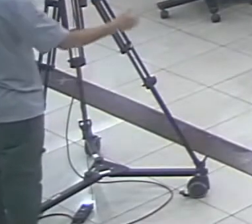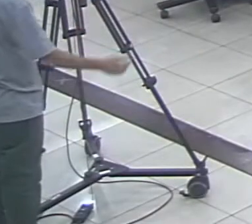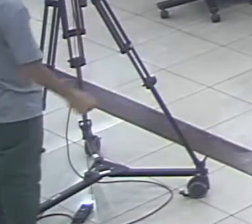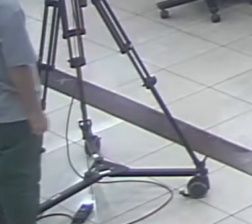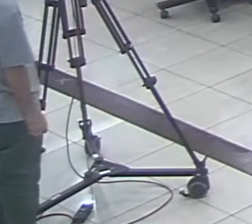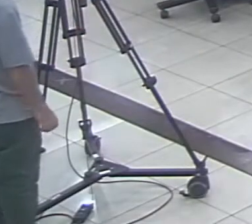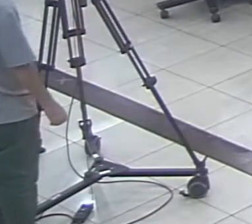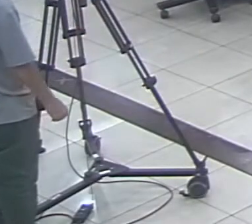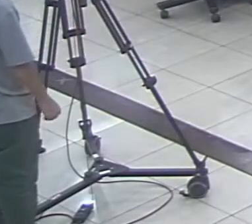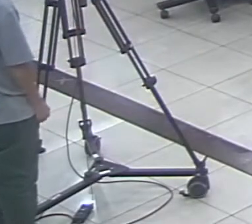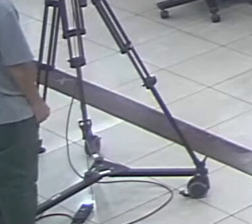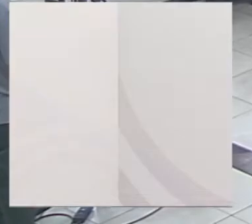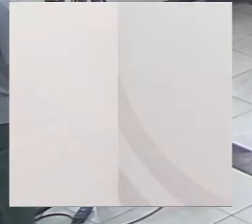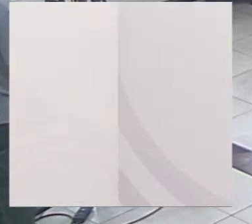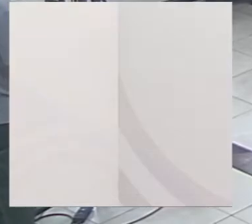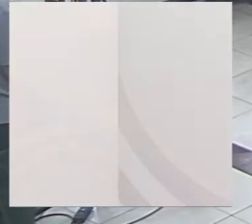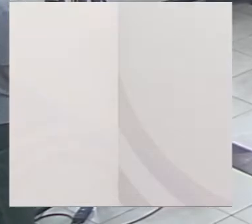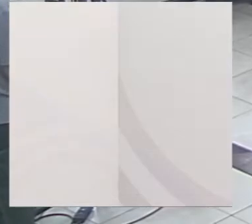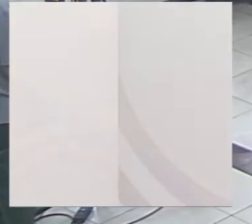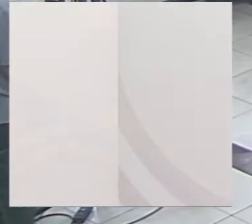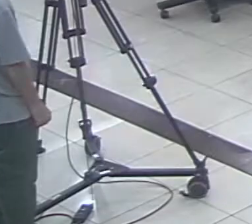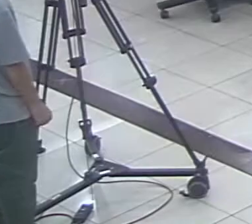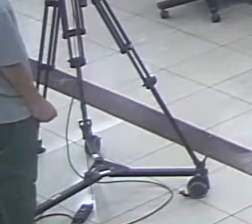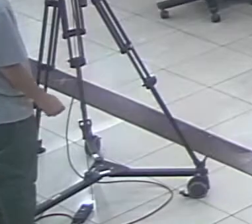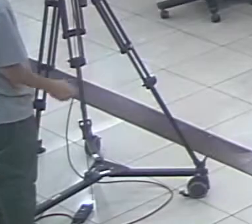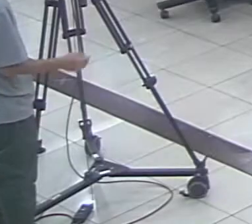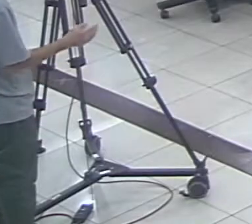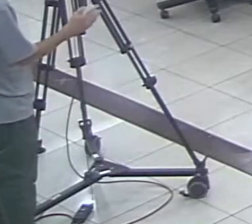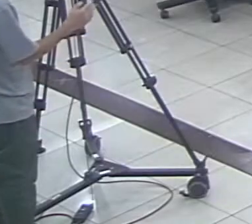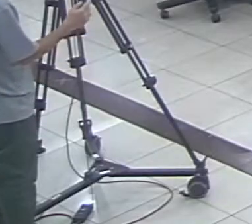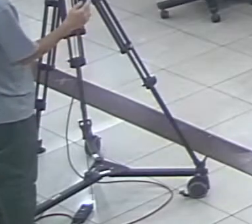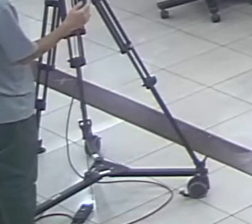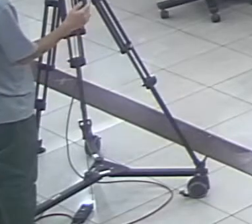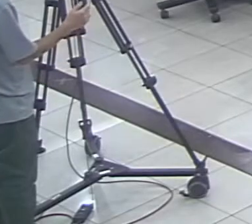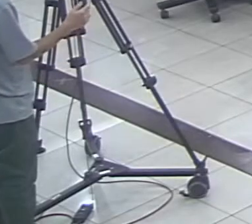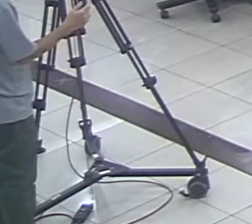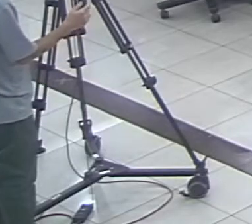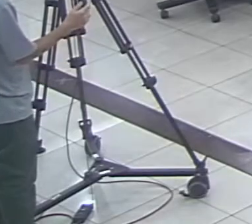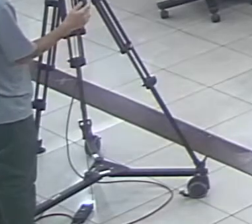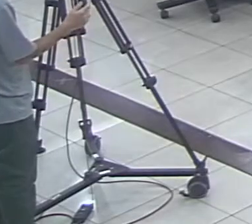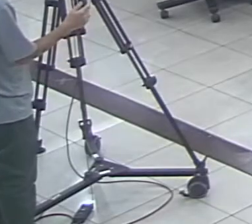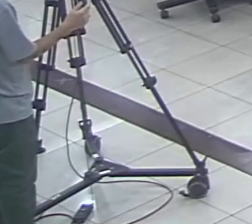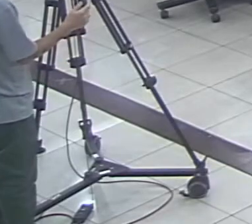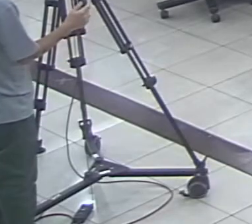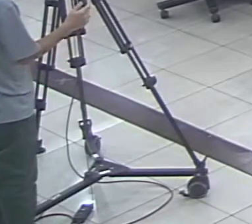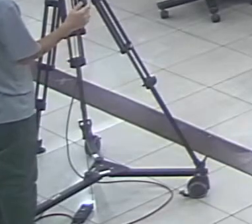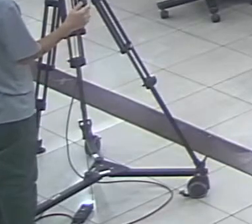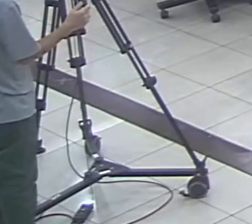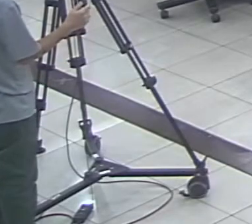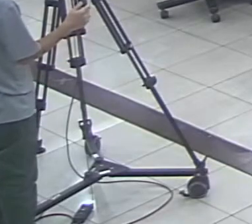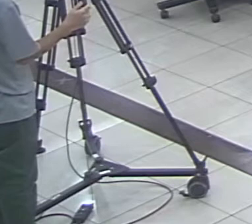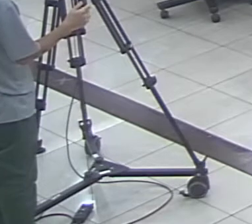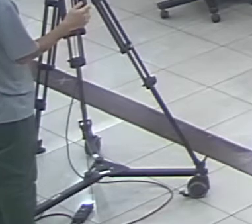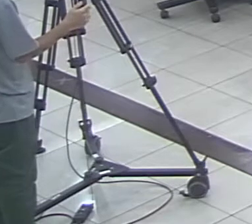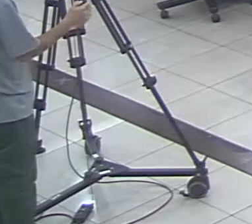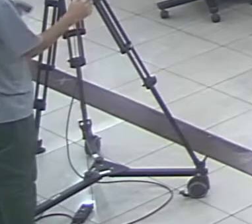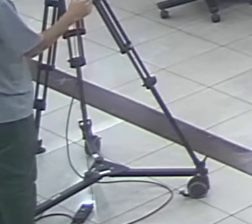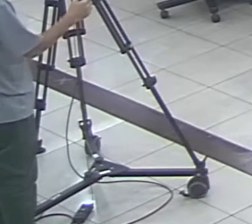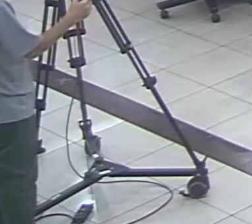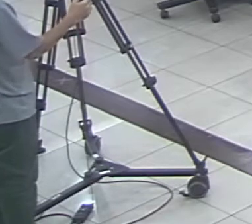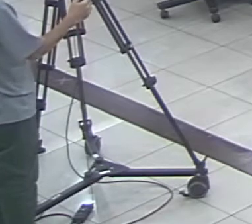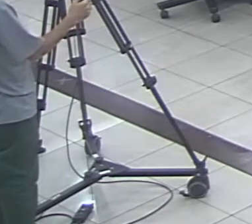o chamamos agora o vereadora de graças aqui para entregar o diploma para senhora aqui com o Tábata sakaguchi